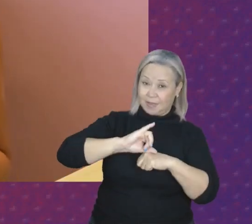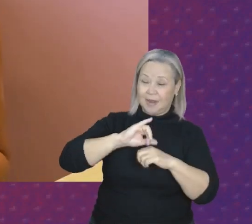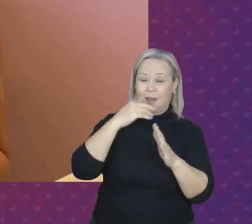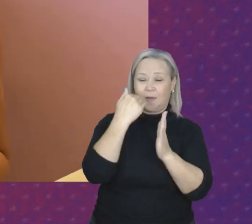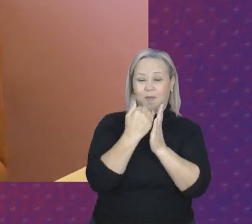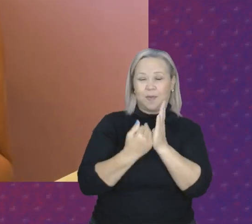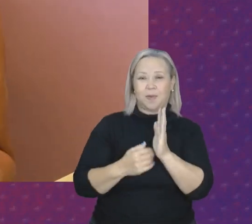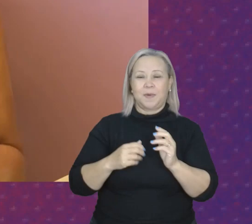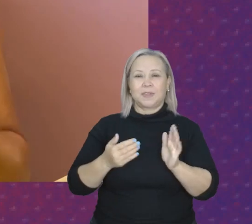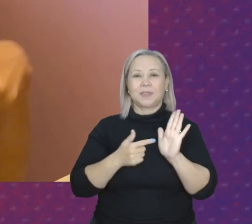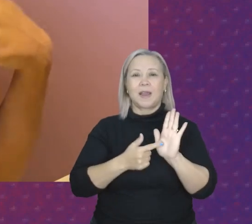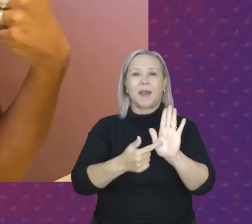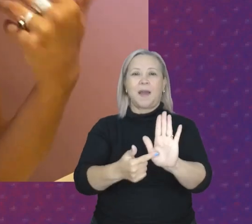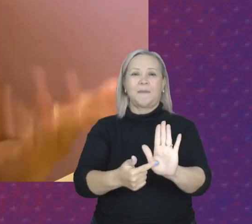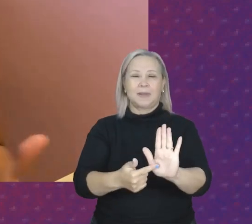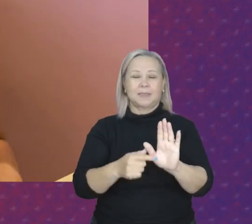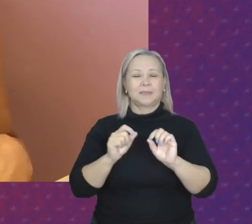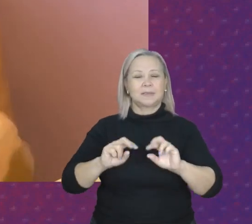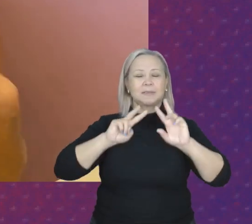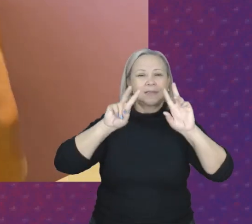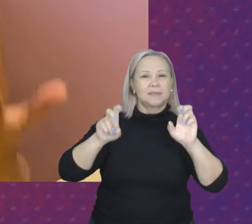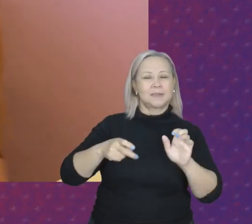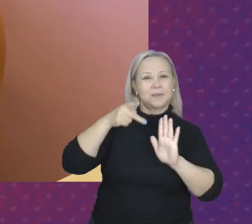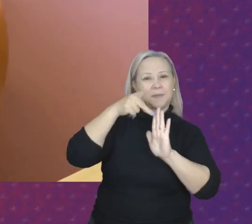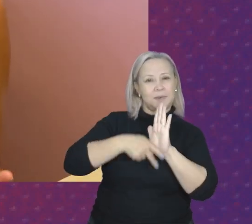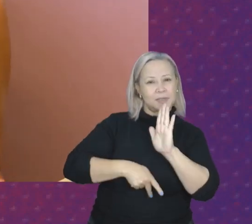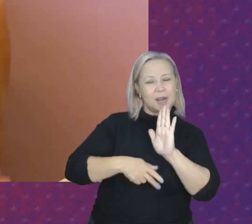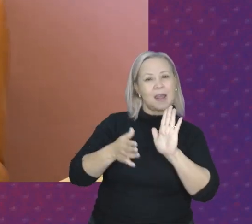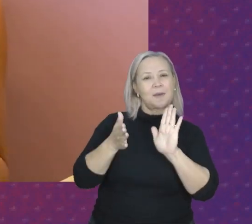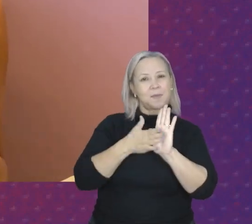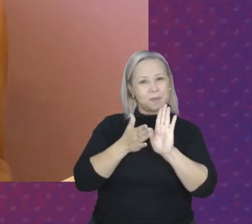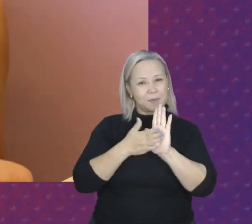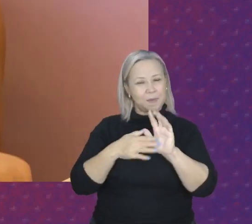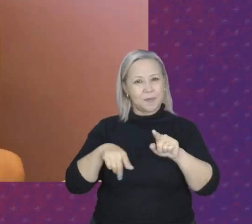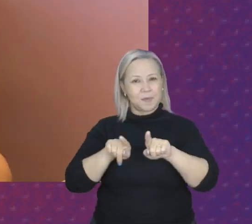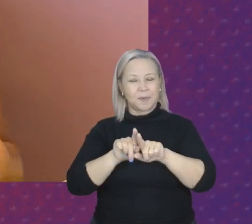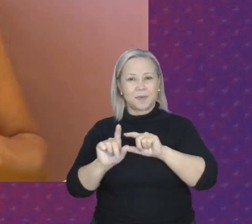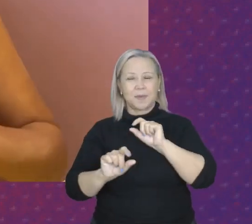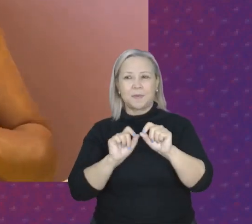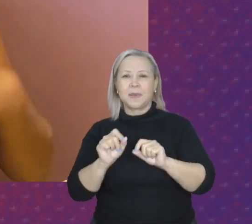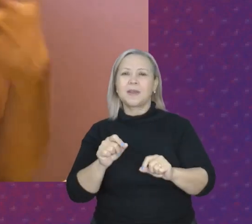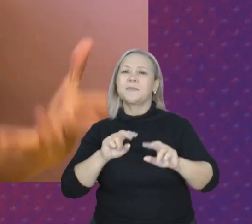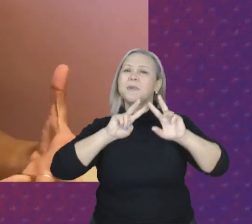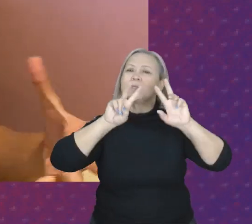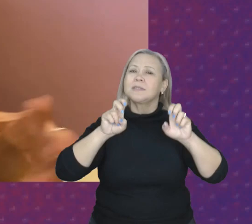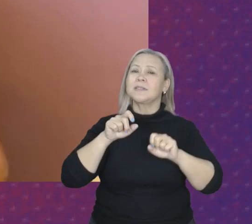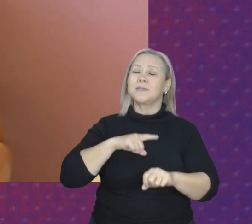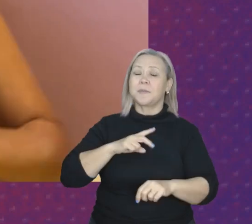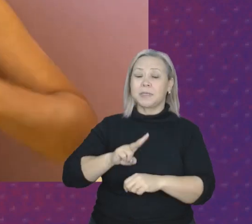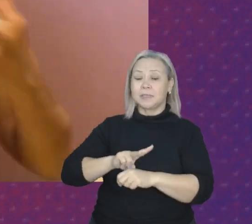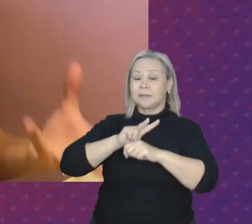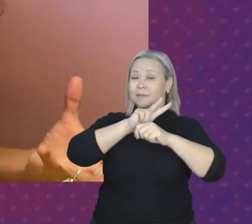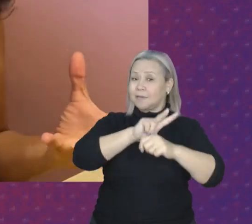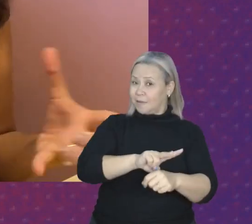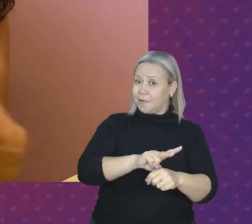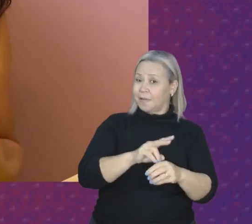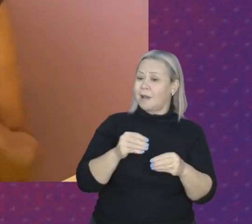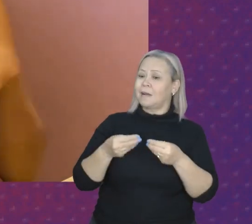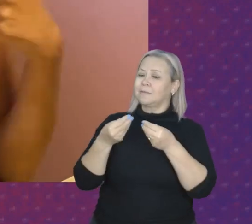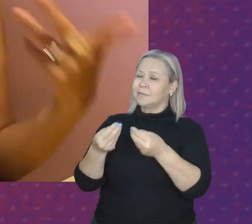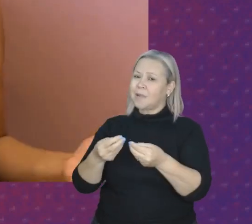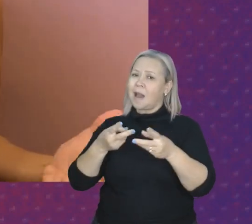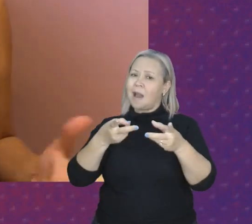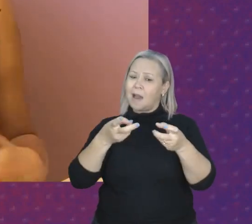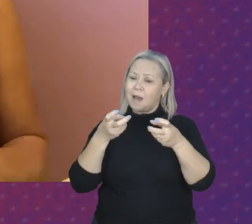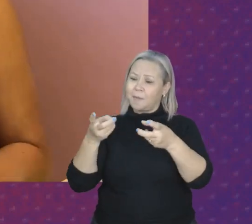que a gente apresentava, em termos de projeto, em termos de proposta, mas também em termos de defender, de dar